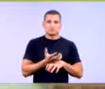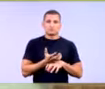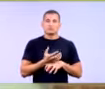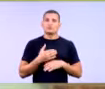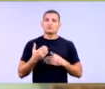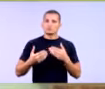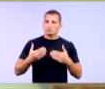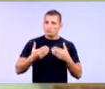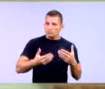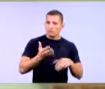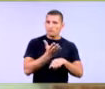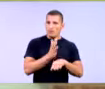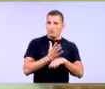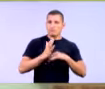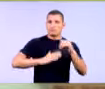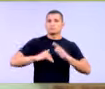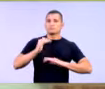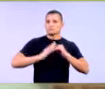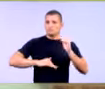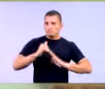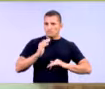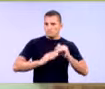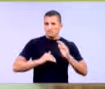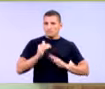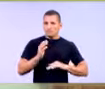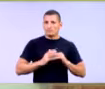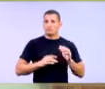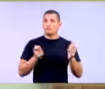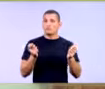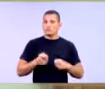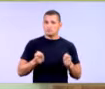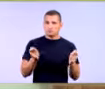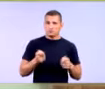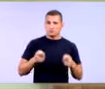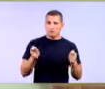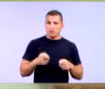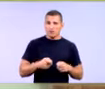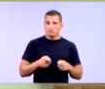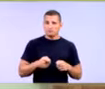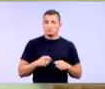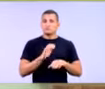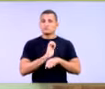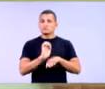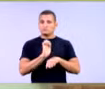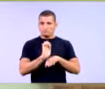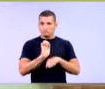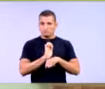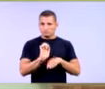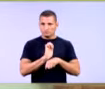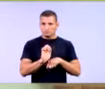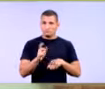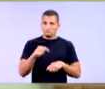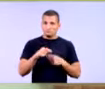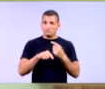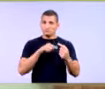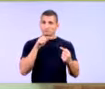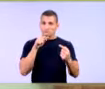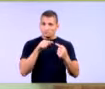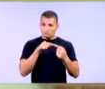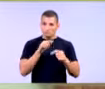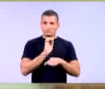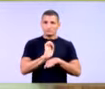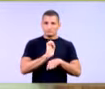durante essa prática profissional que será possibilitada por meio do estágio. Então, esse é o nosso objetivo com o